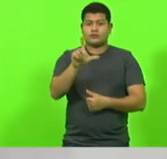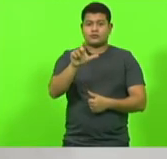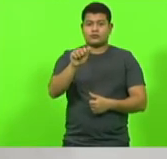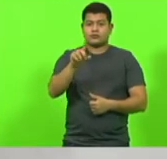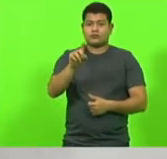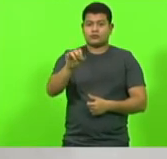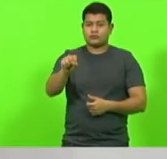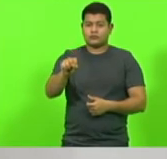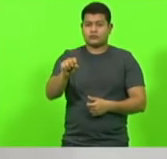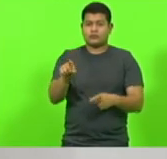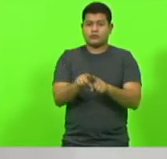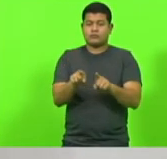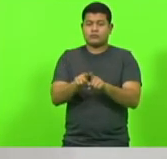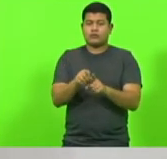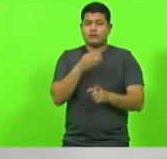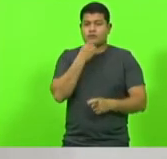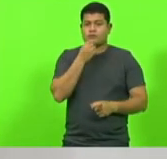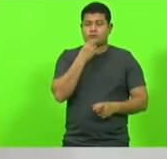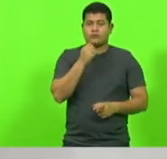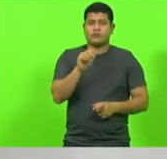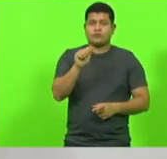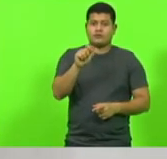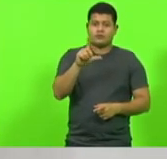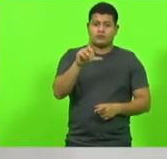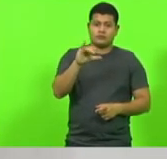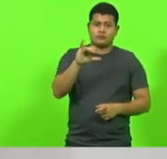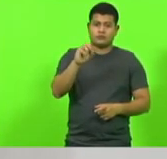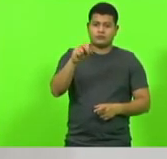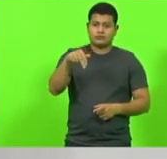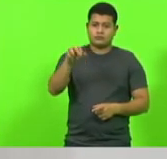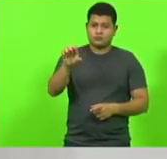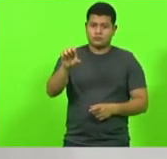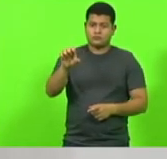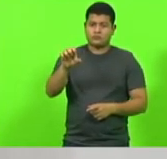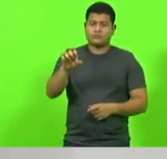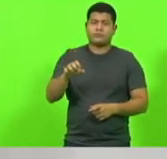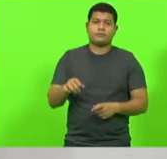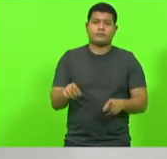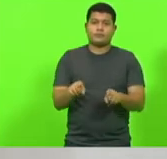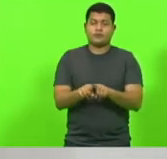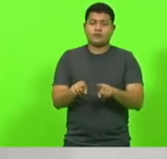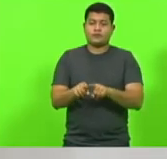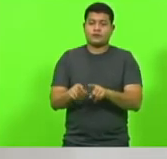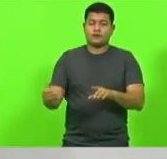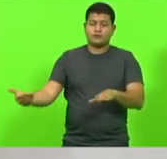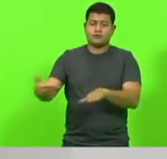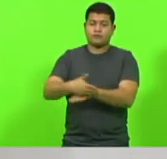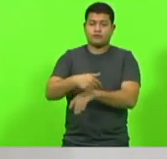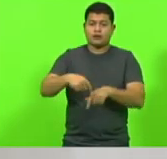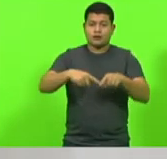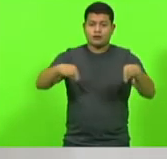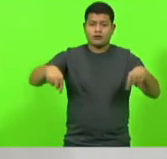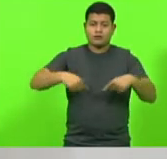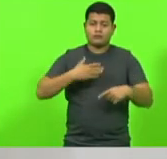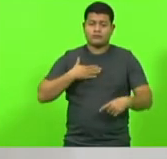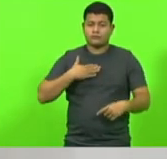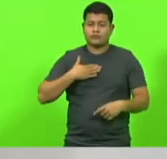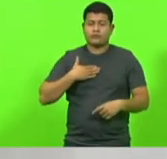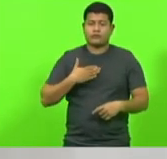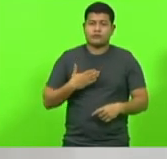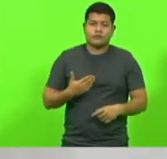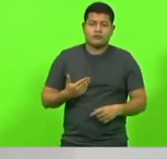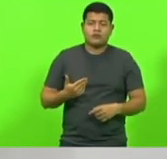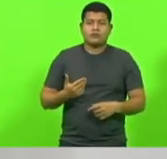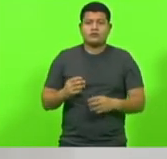e recebi a visita em gabinete do vereador Piaia e do Enio Clipper, do PP. Todos